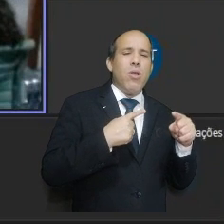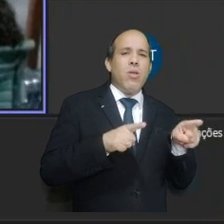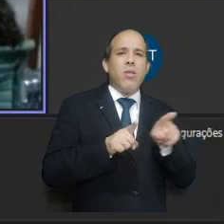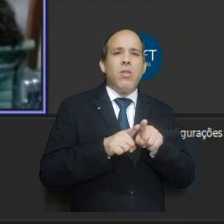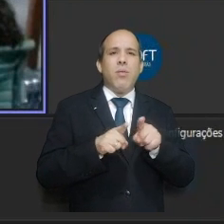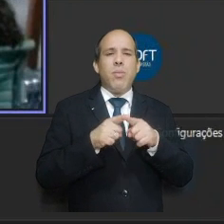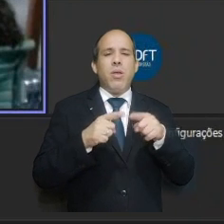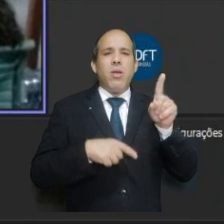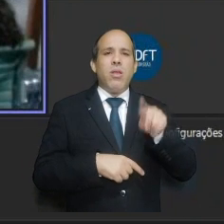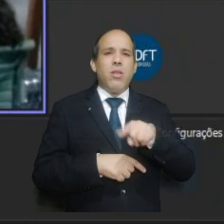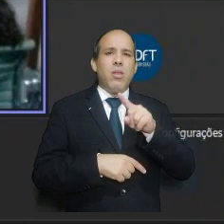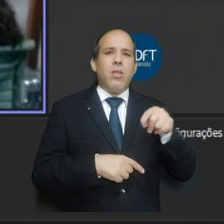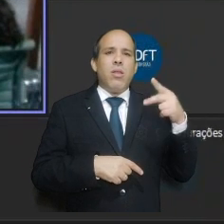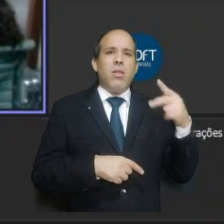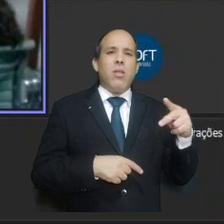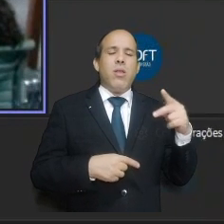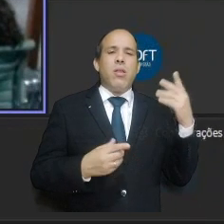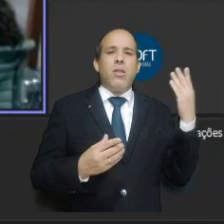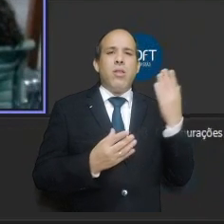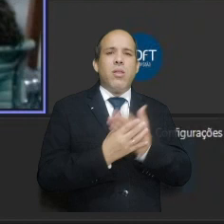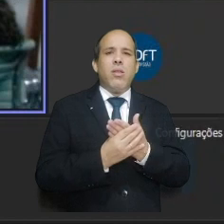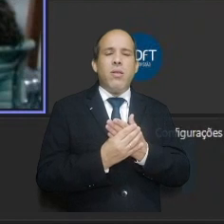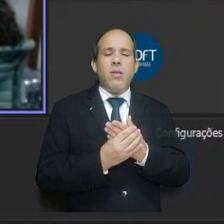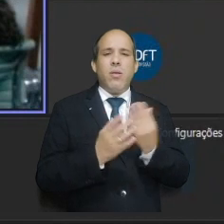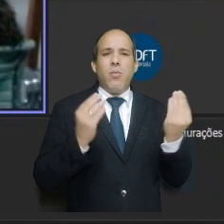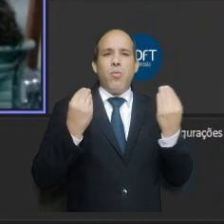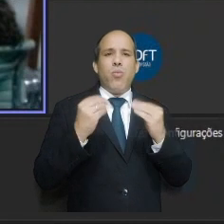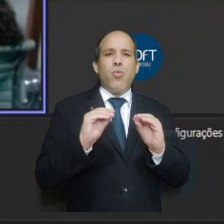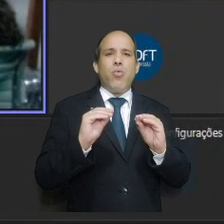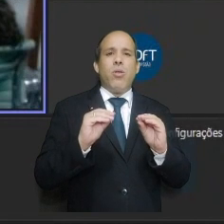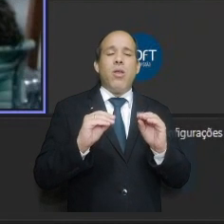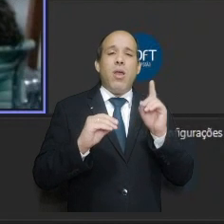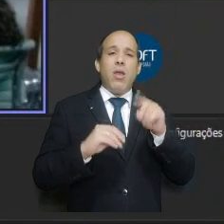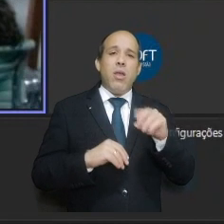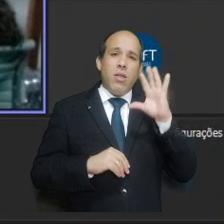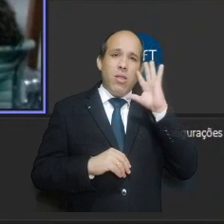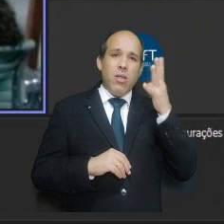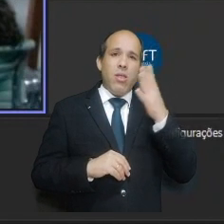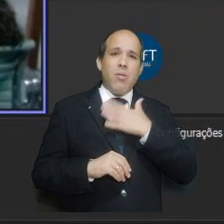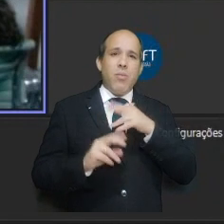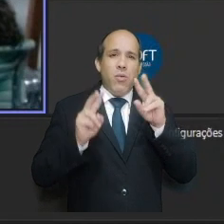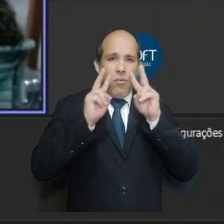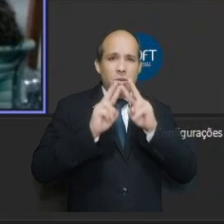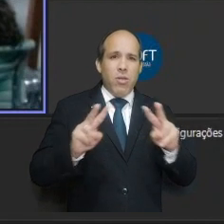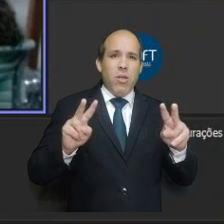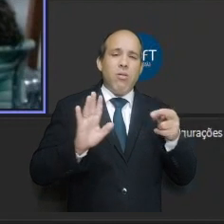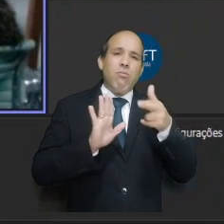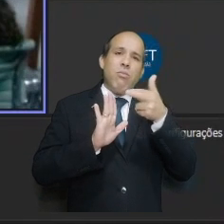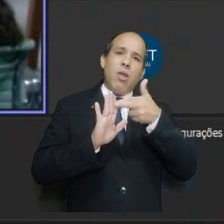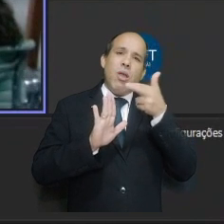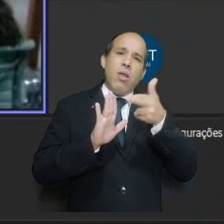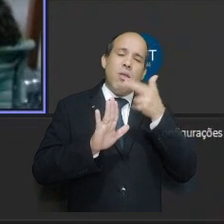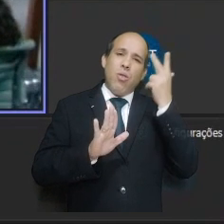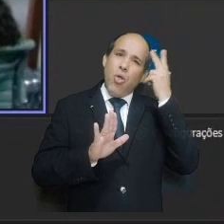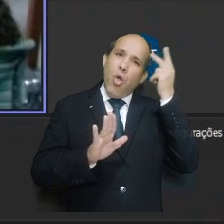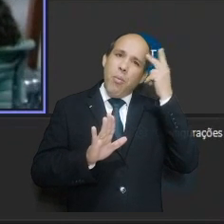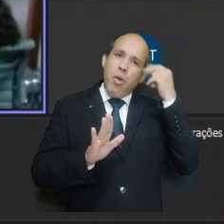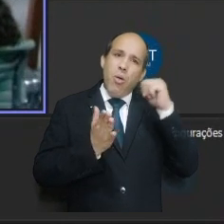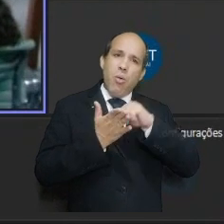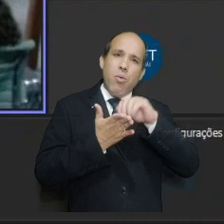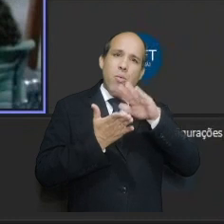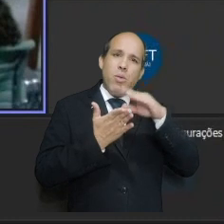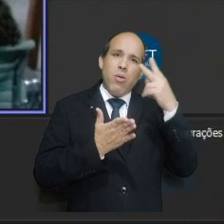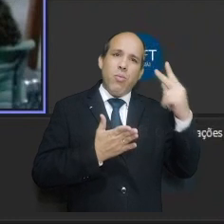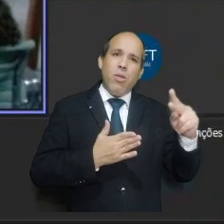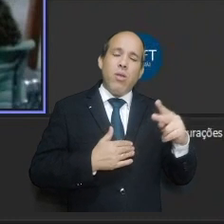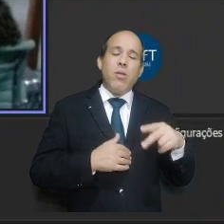não ocorrência e a declaração de nulidade daquela sentença imposta. Foi decidido, na minha visão, regularmente